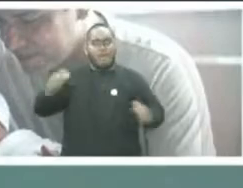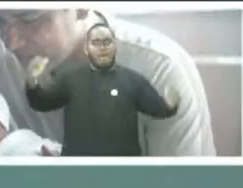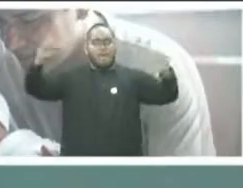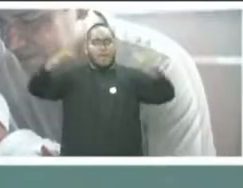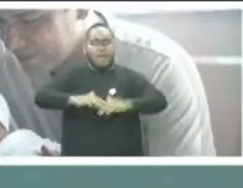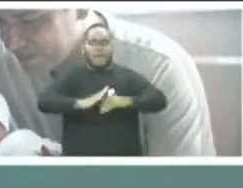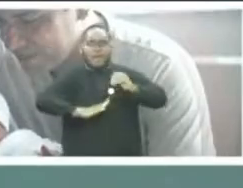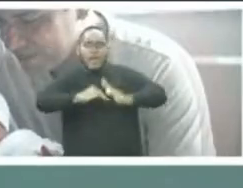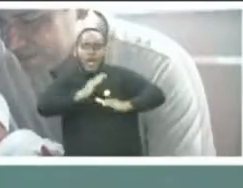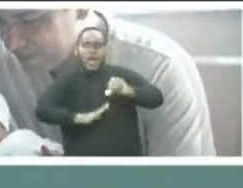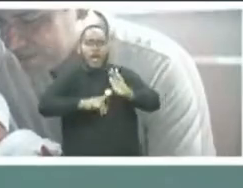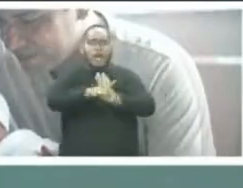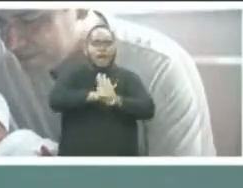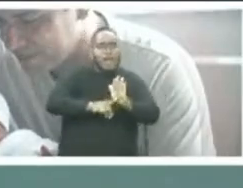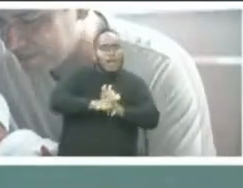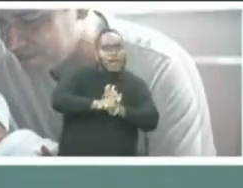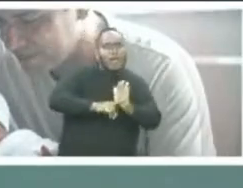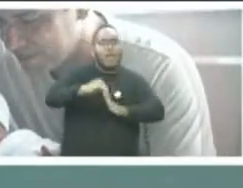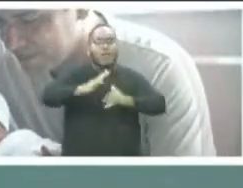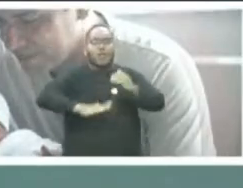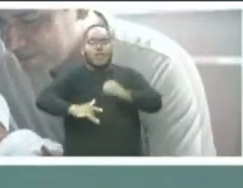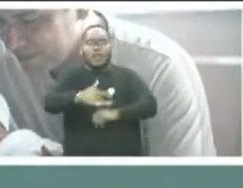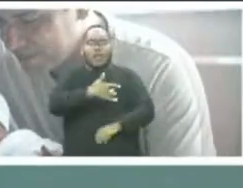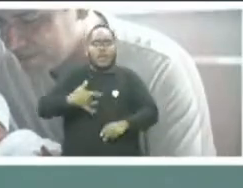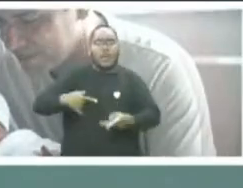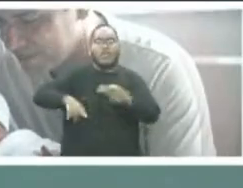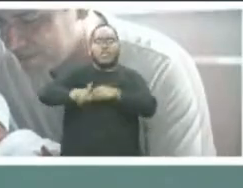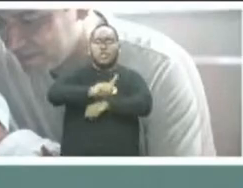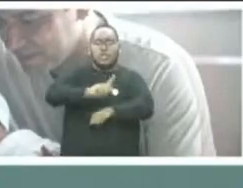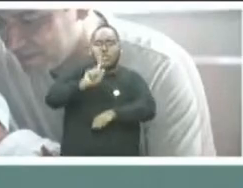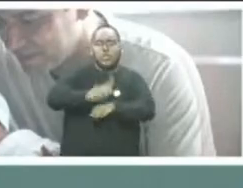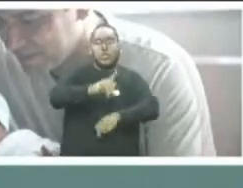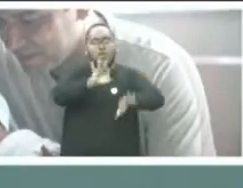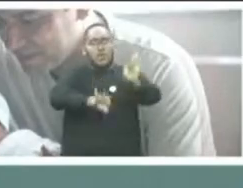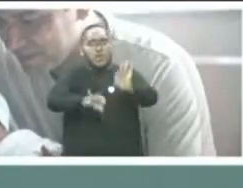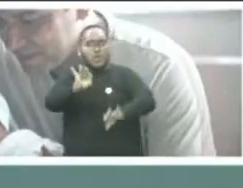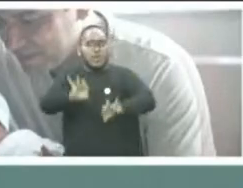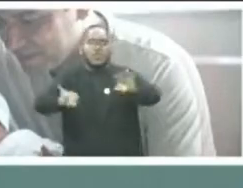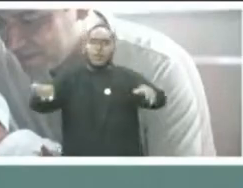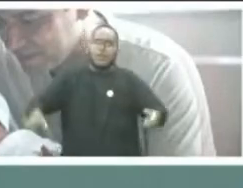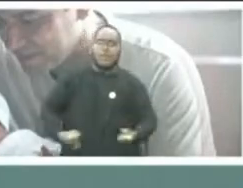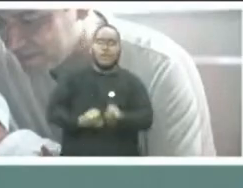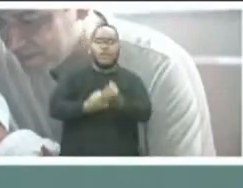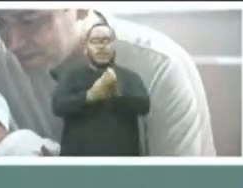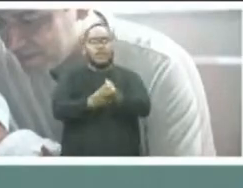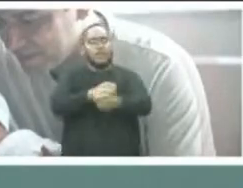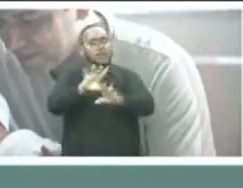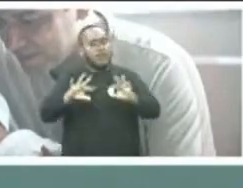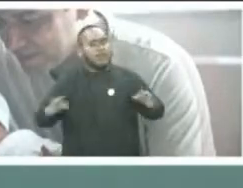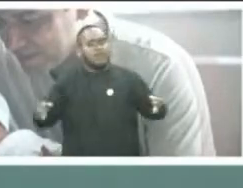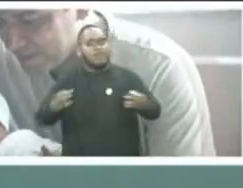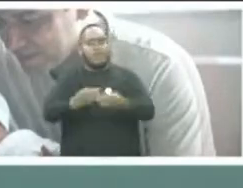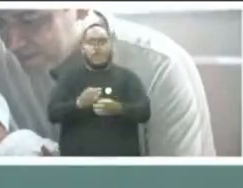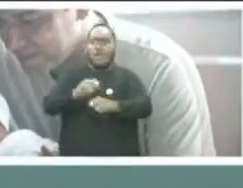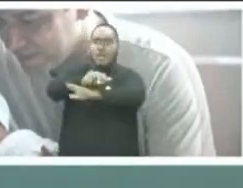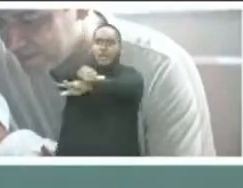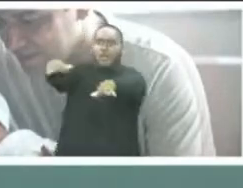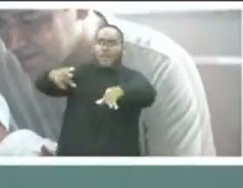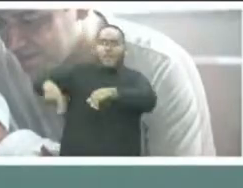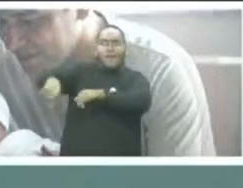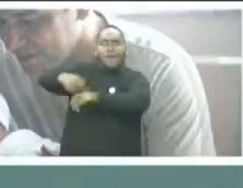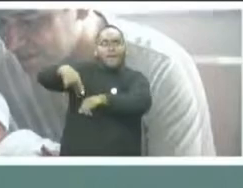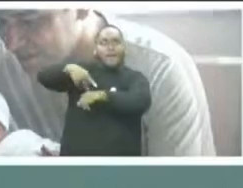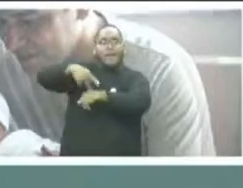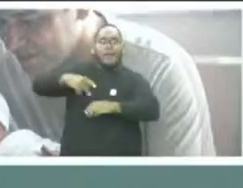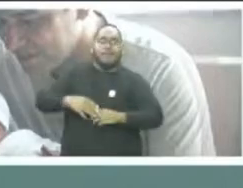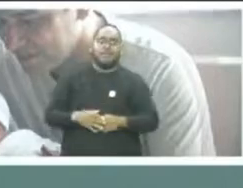pesquisadores, profissionais de saúde, gestores, organizações parceiras e famílias de diversos países. E